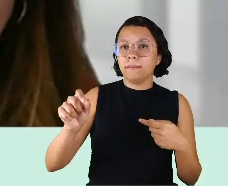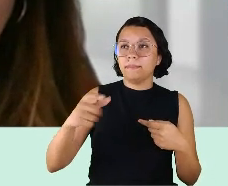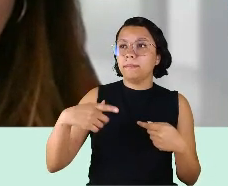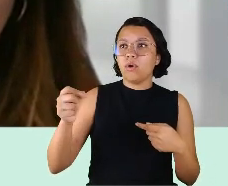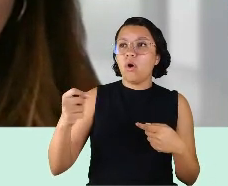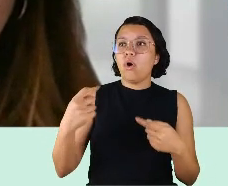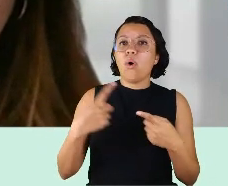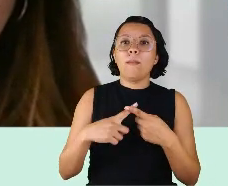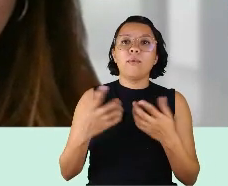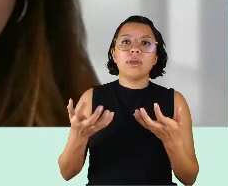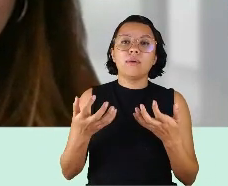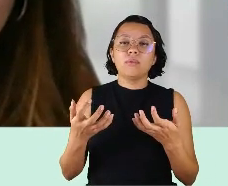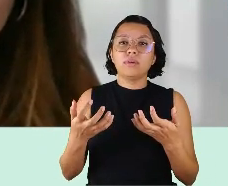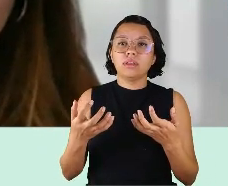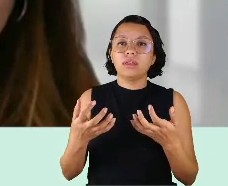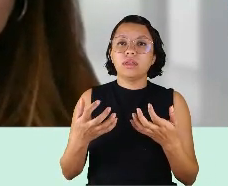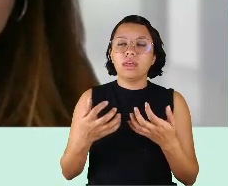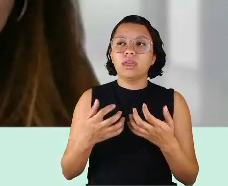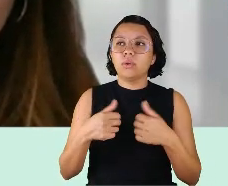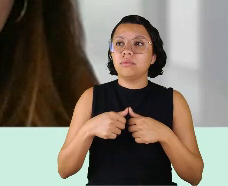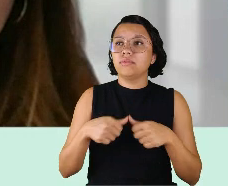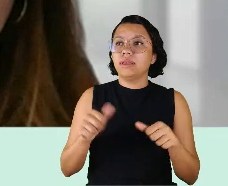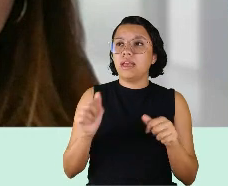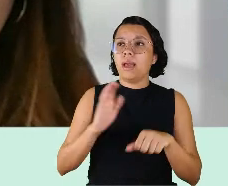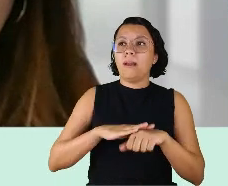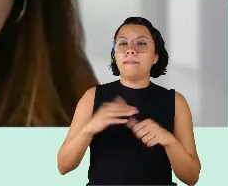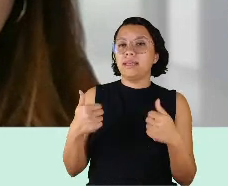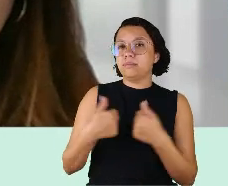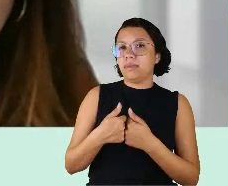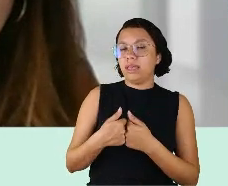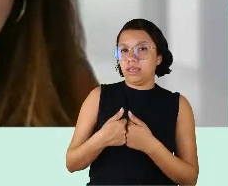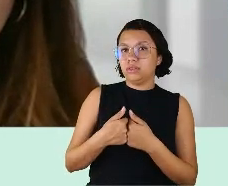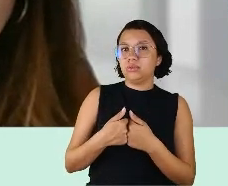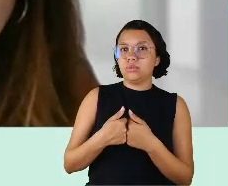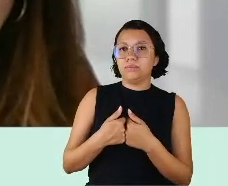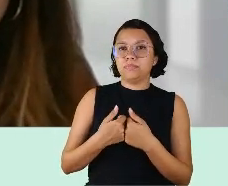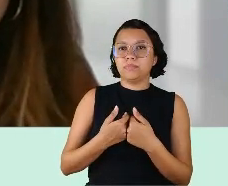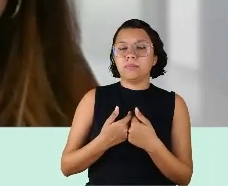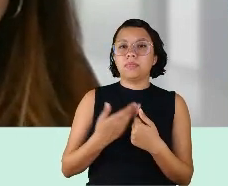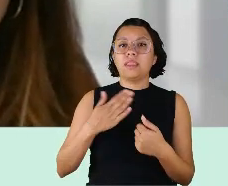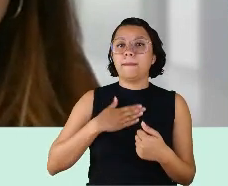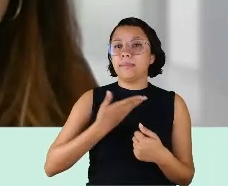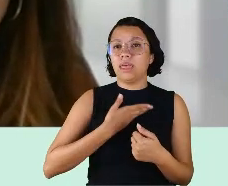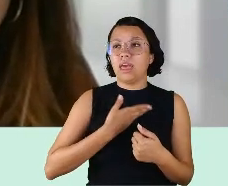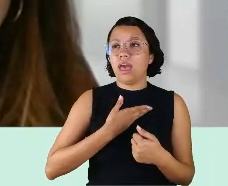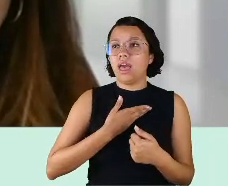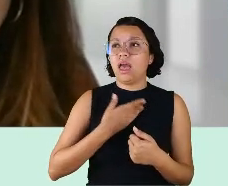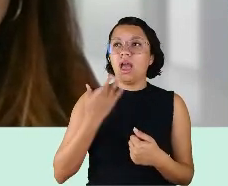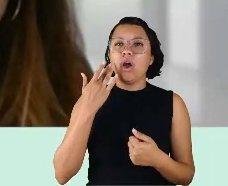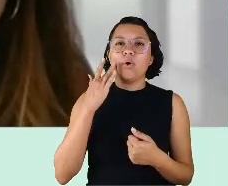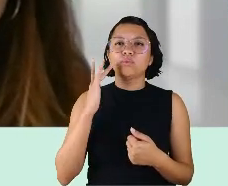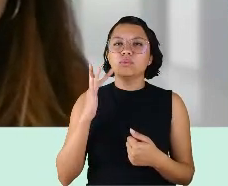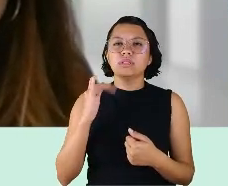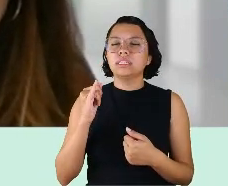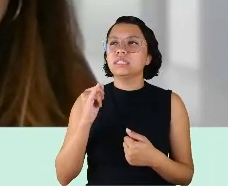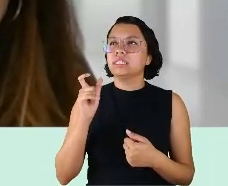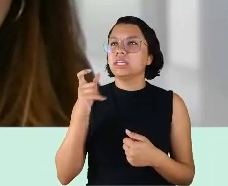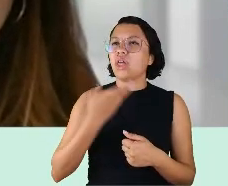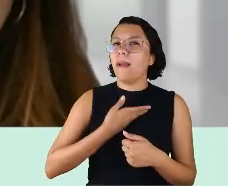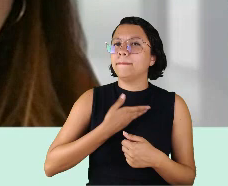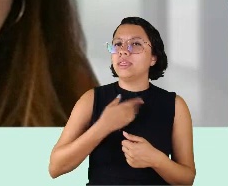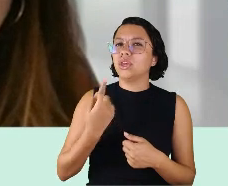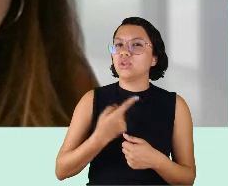porque eu preciso ficar mais perto da minha casa. Aí uma colega nossa, aqui, doutora Marli, eu não sei se ela era presidente